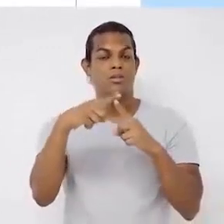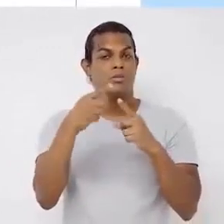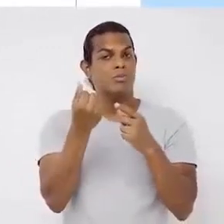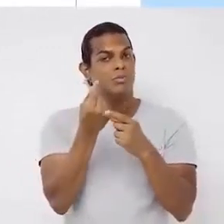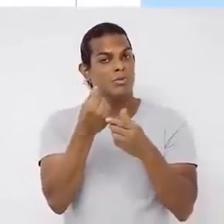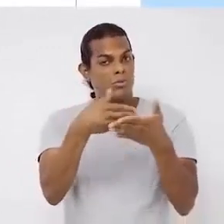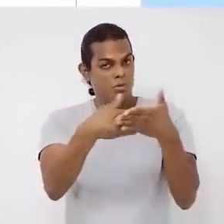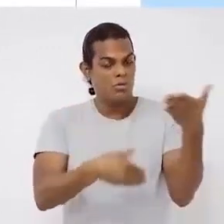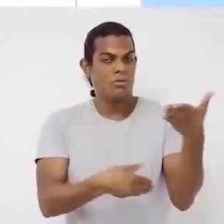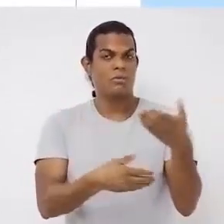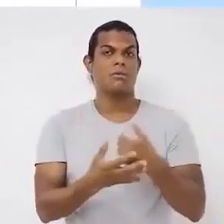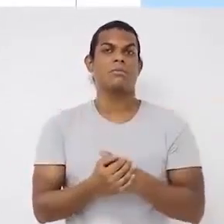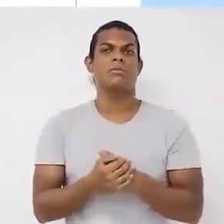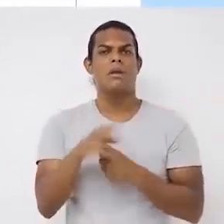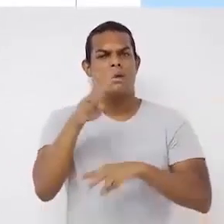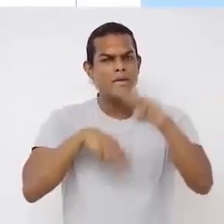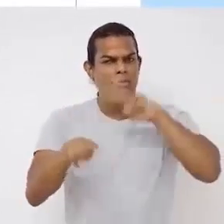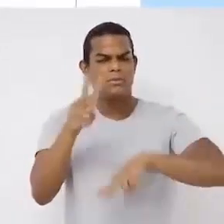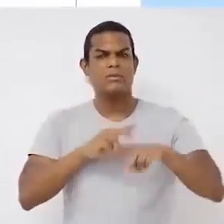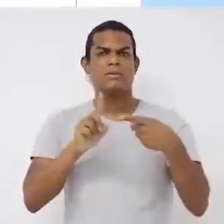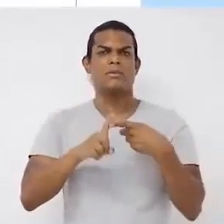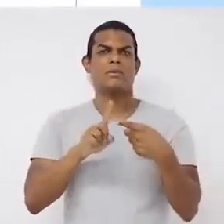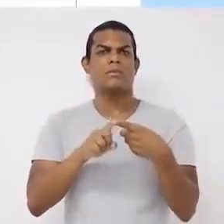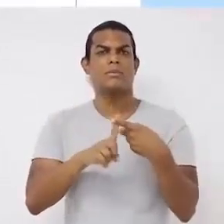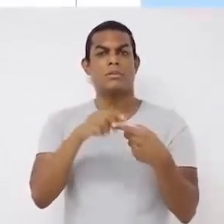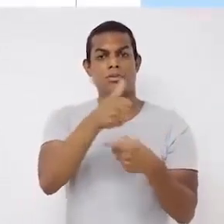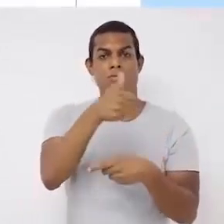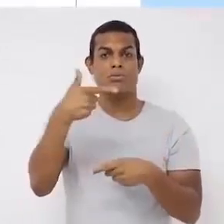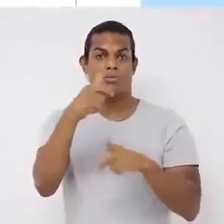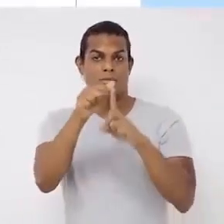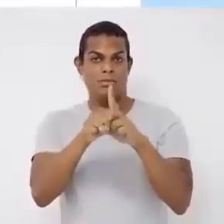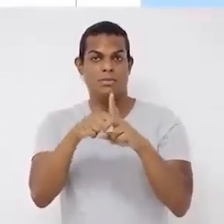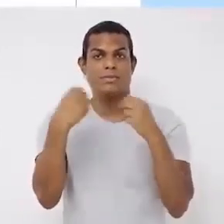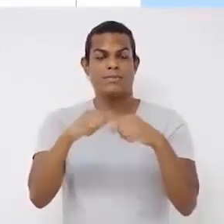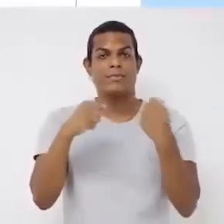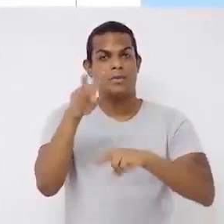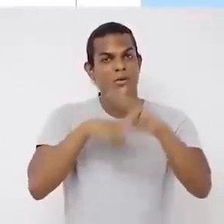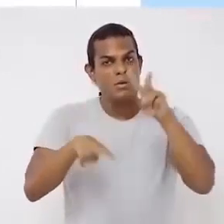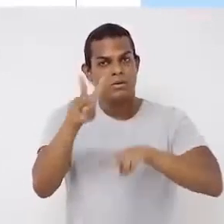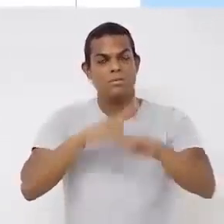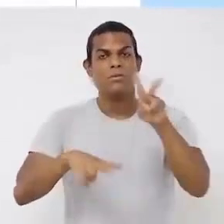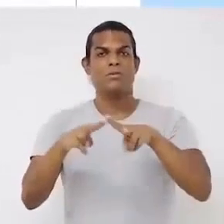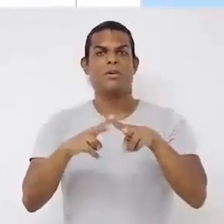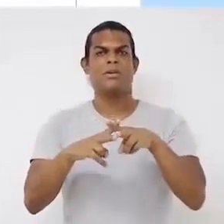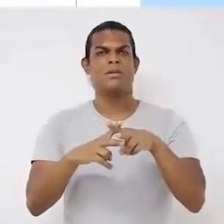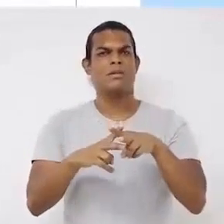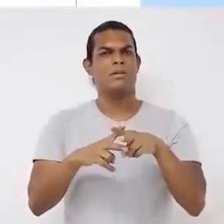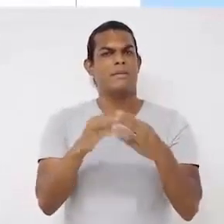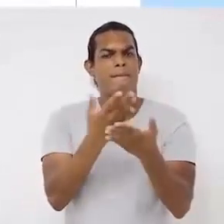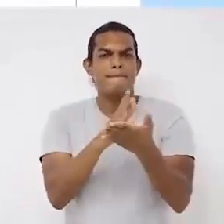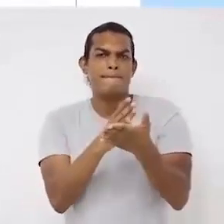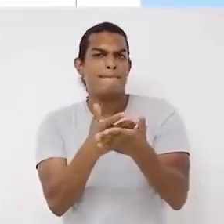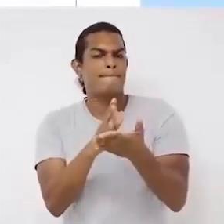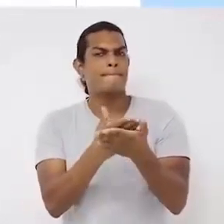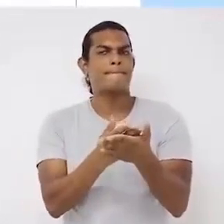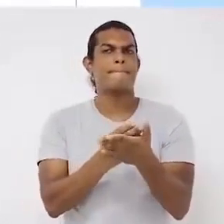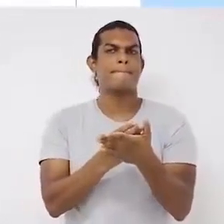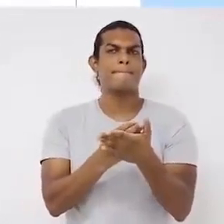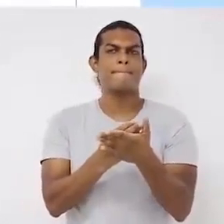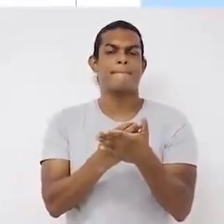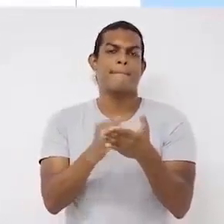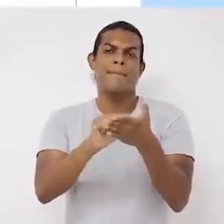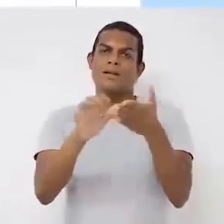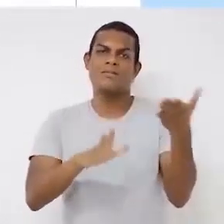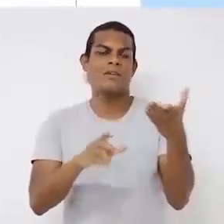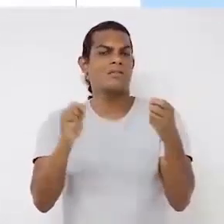dessa observação de 12 meses, a gente precisa observar que existem algumas coisas que talvez não se